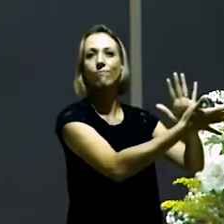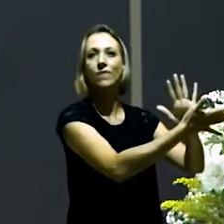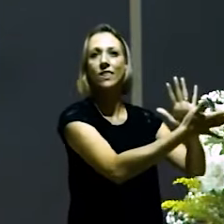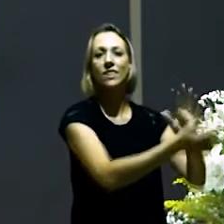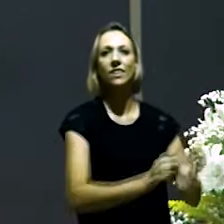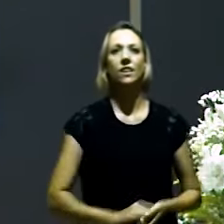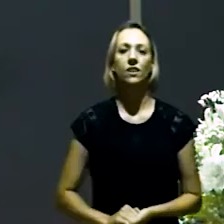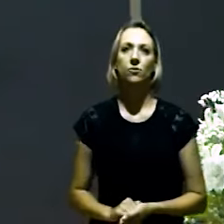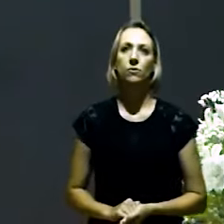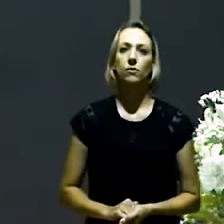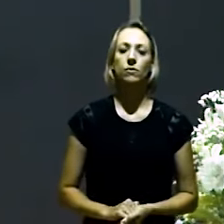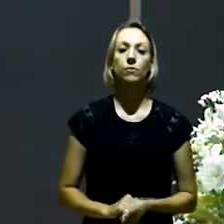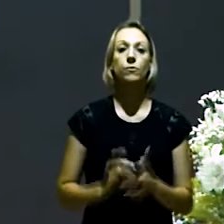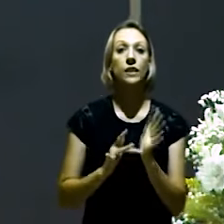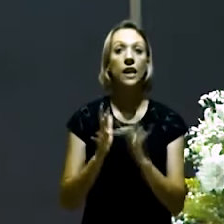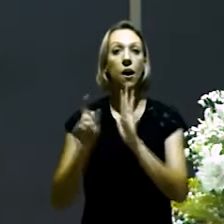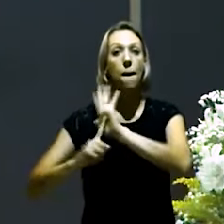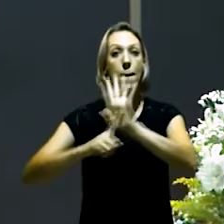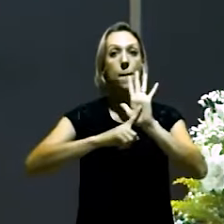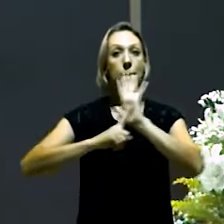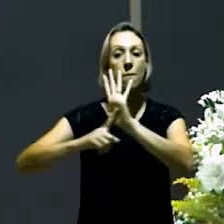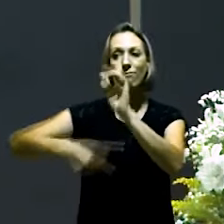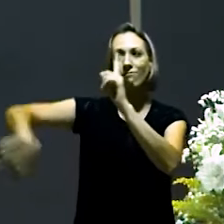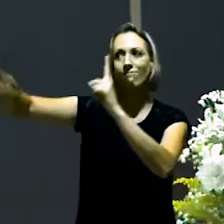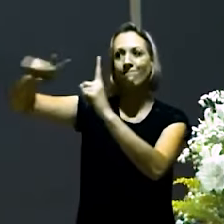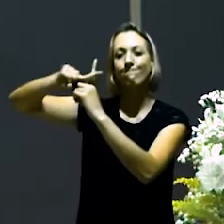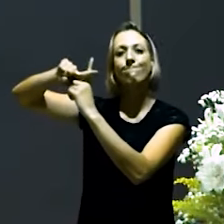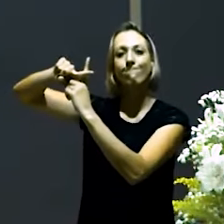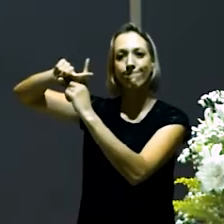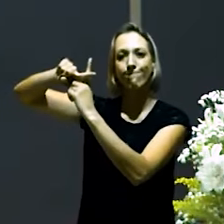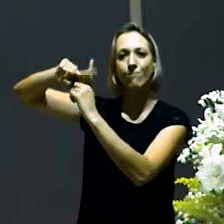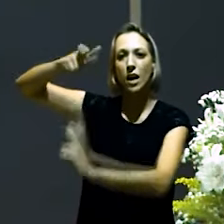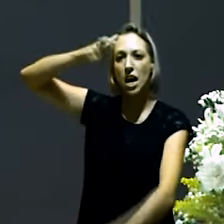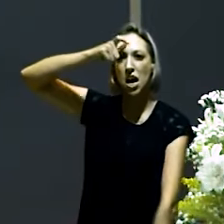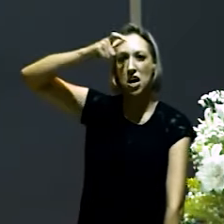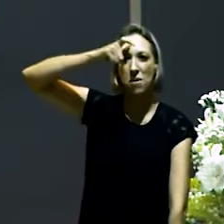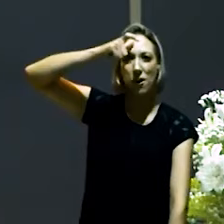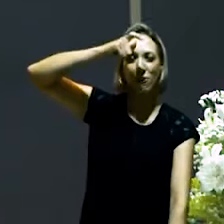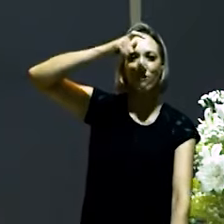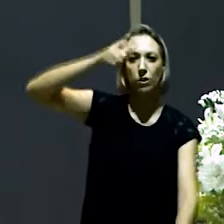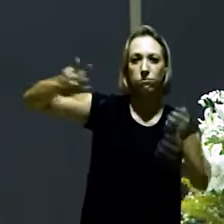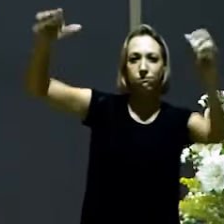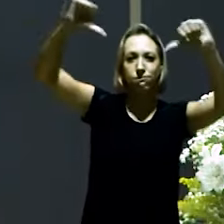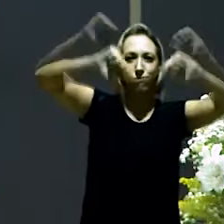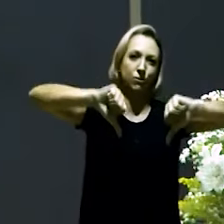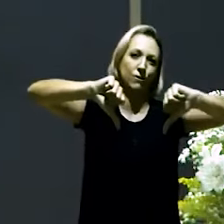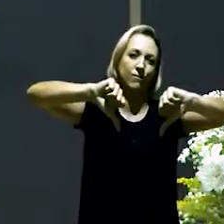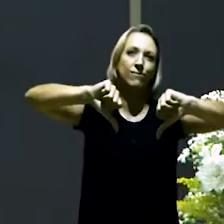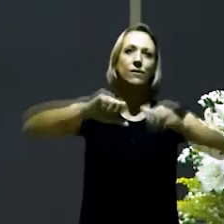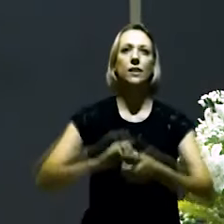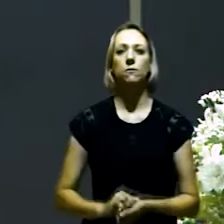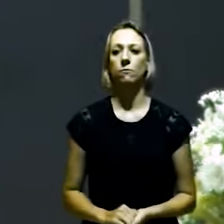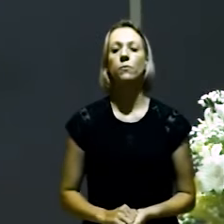farsa. Jesus mostrou na cruz que Satanás está derrotado. Jesus mostrou na cruz que o